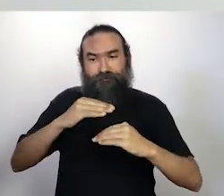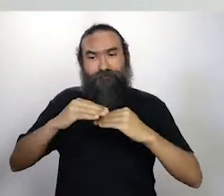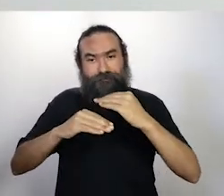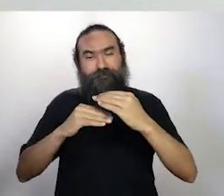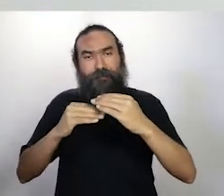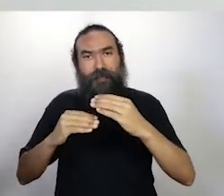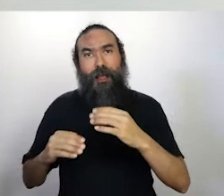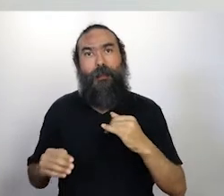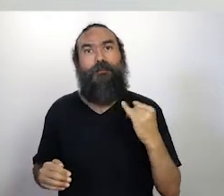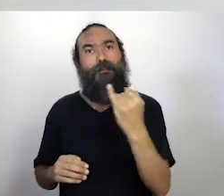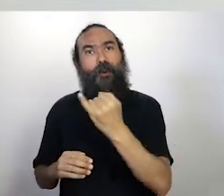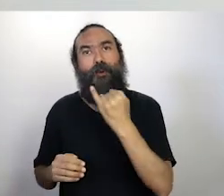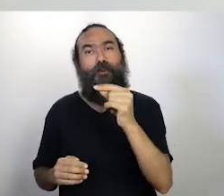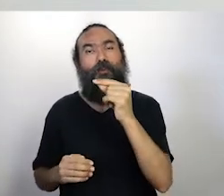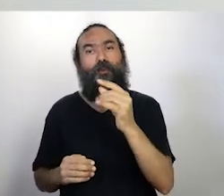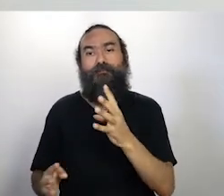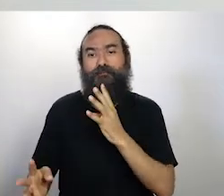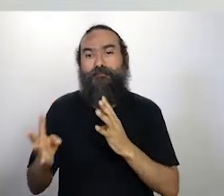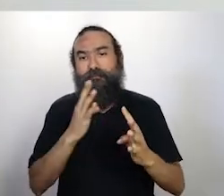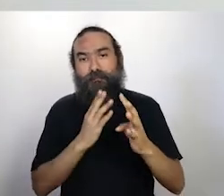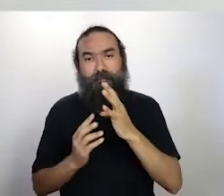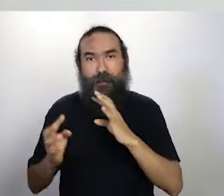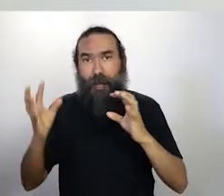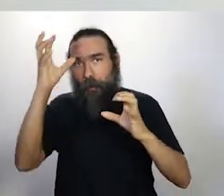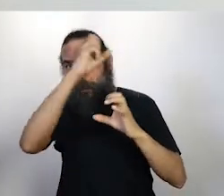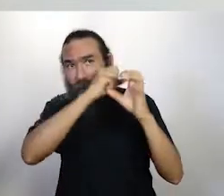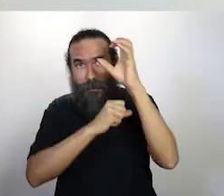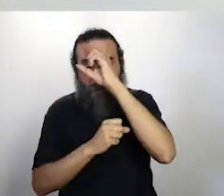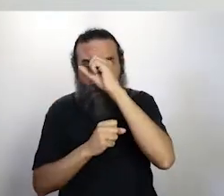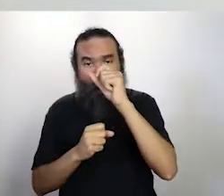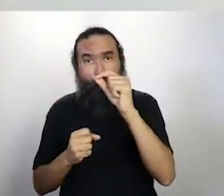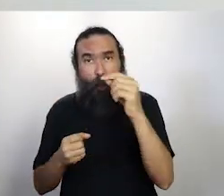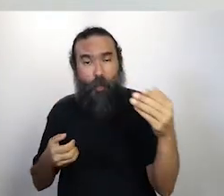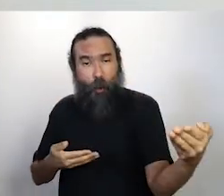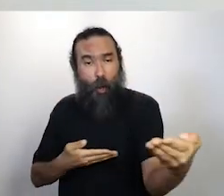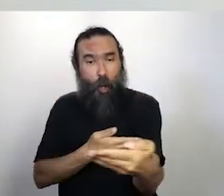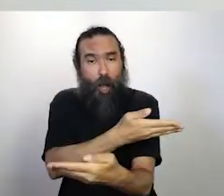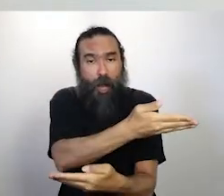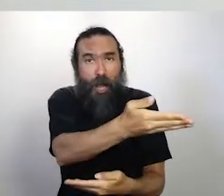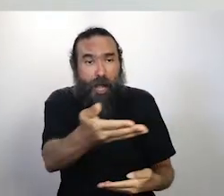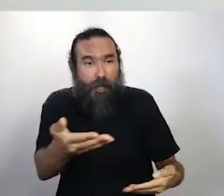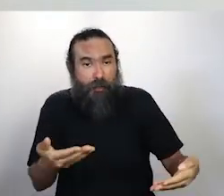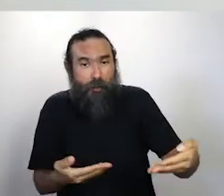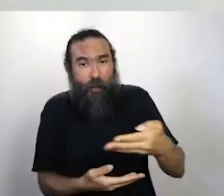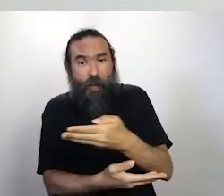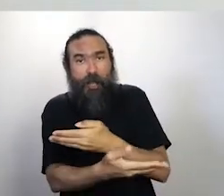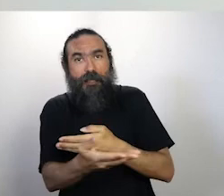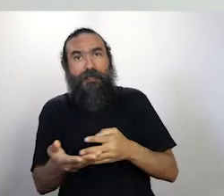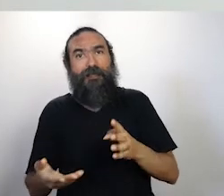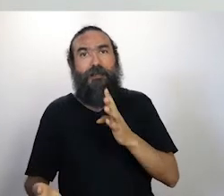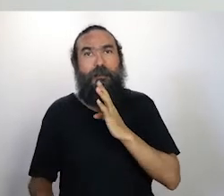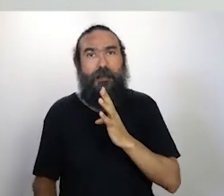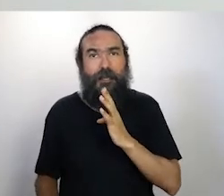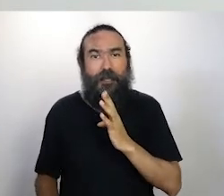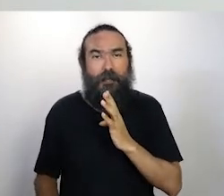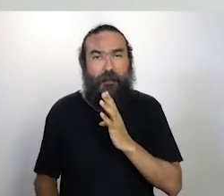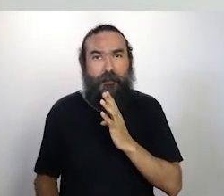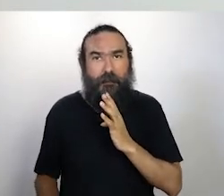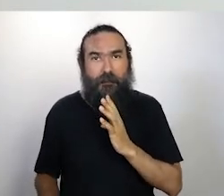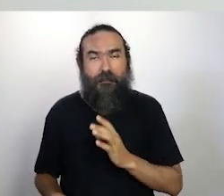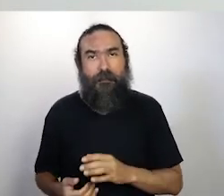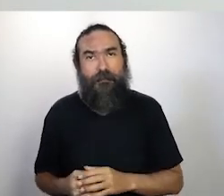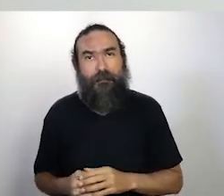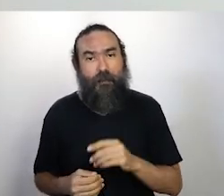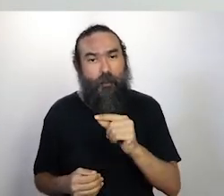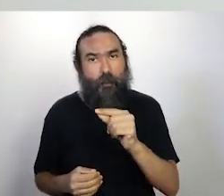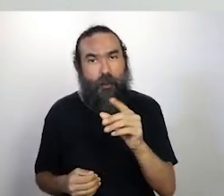todo esse conhecimento essa troca que a gente vem vivenciando hoje, né? Então, tudo é um conjunto,